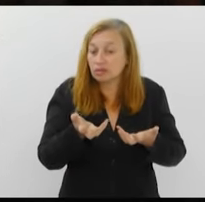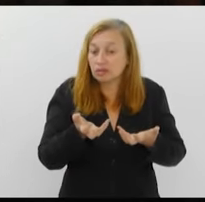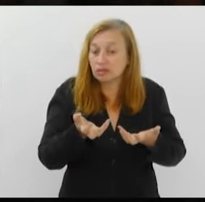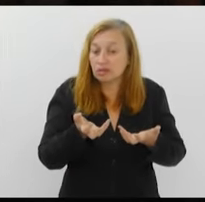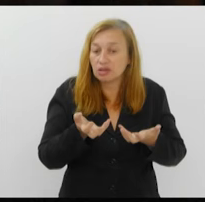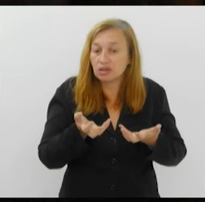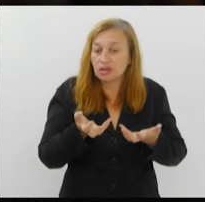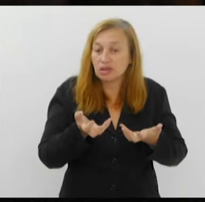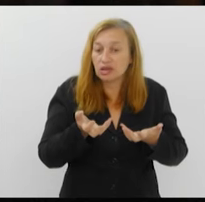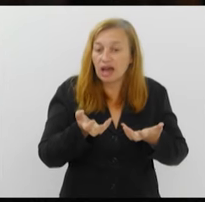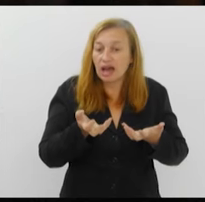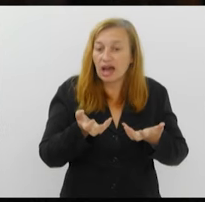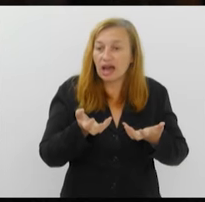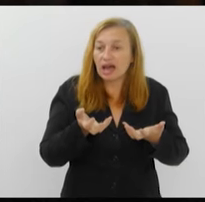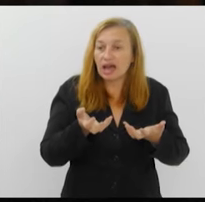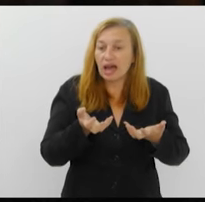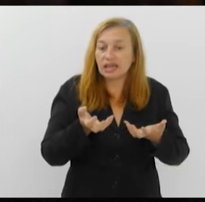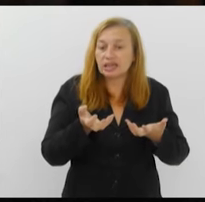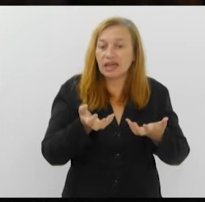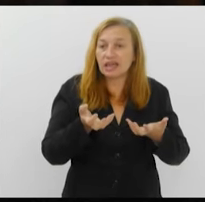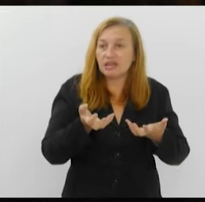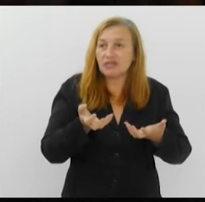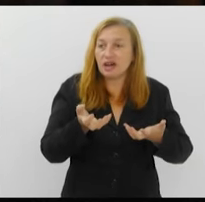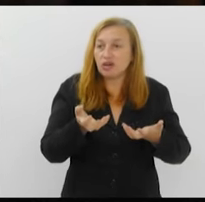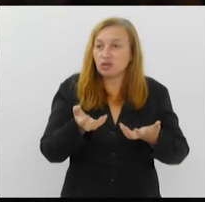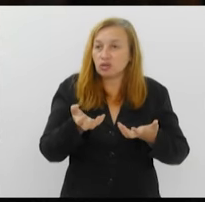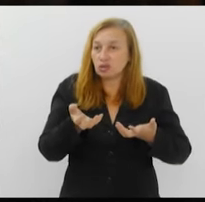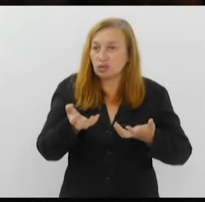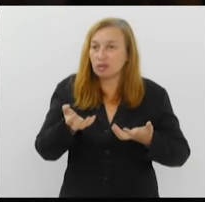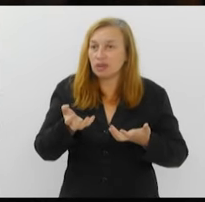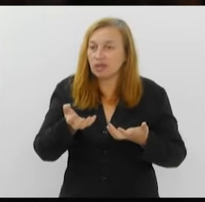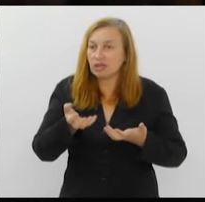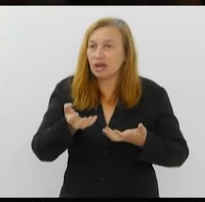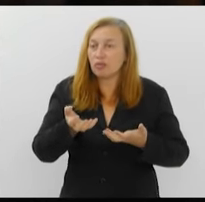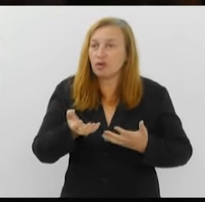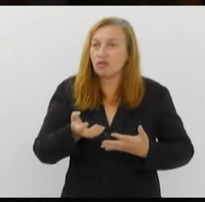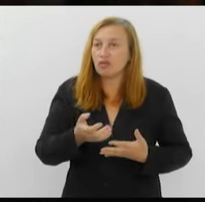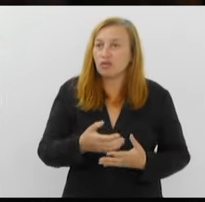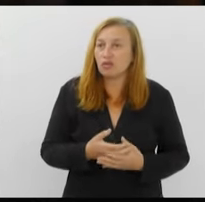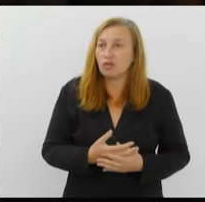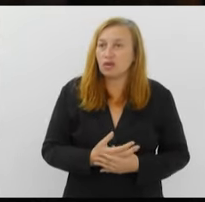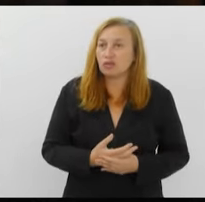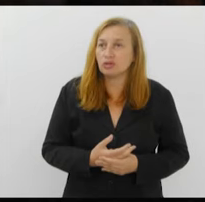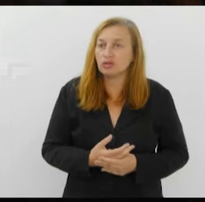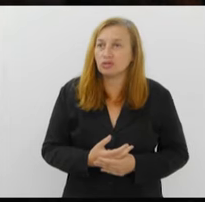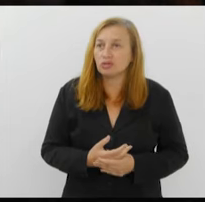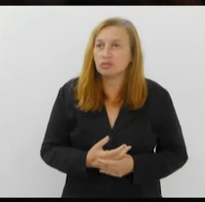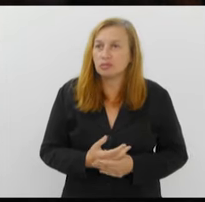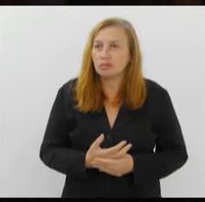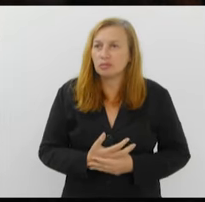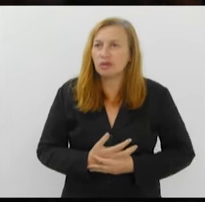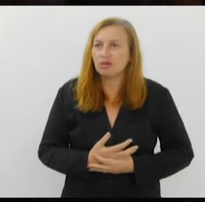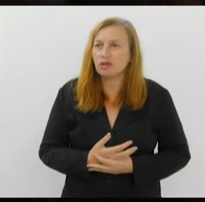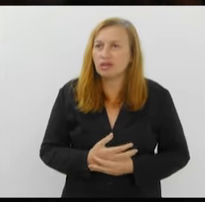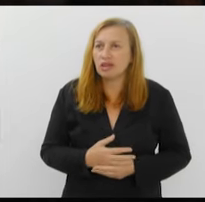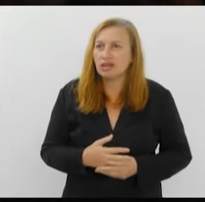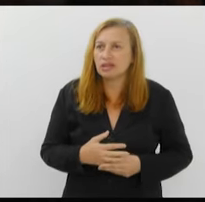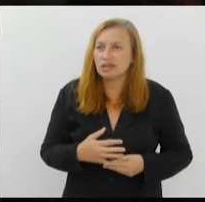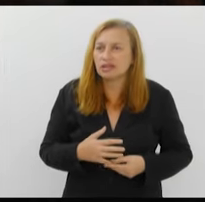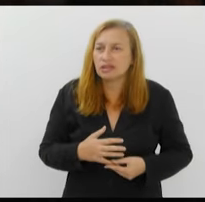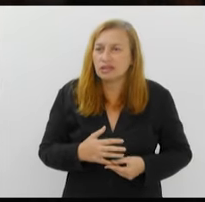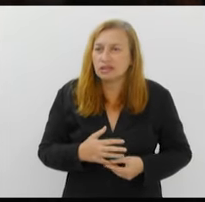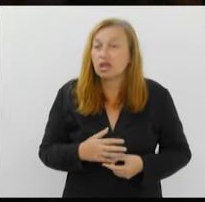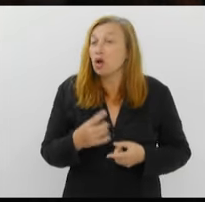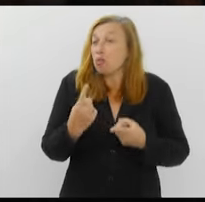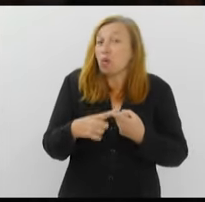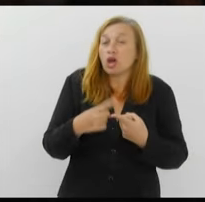contestar isso e dizer, Nata Vênia, o excelentíssimo ministro, foi induzido a erro, porque não